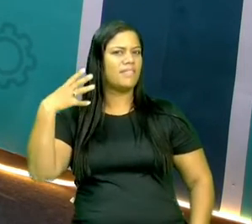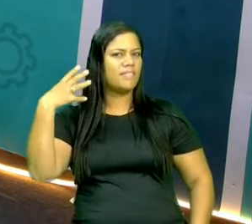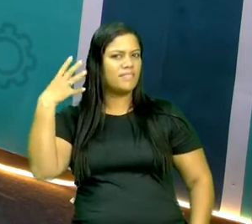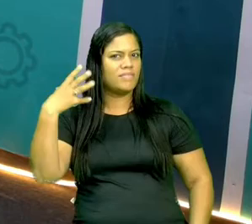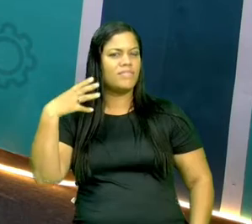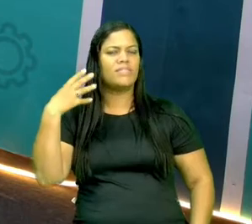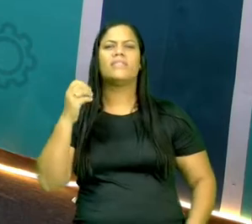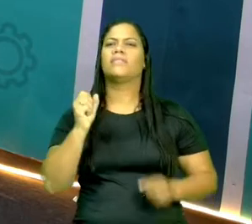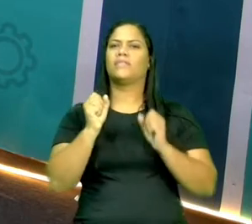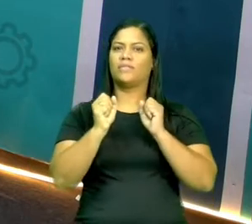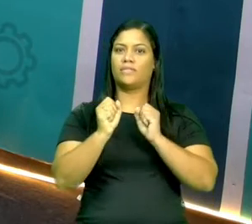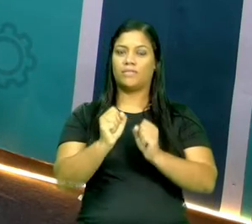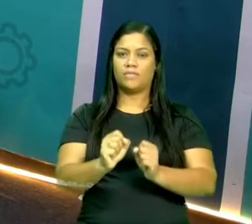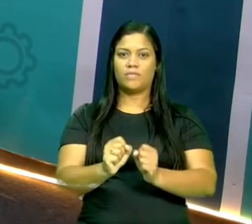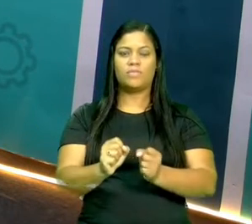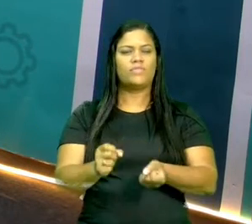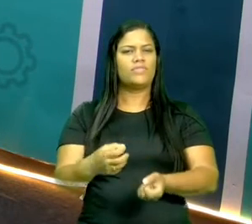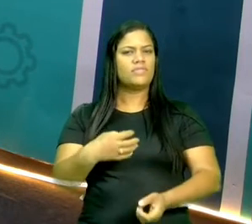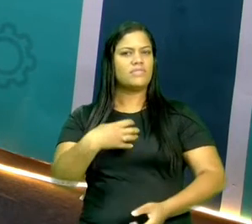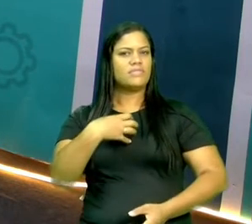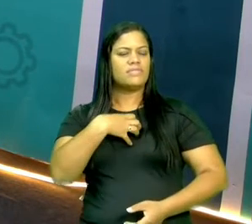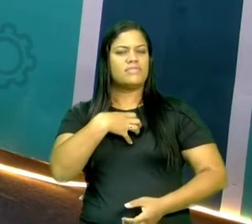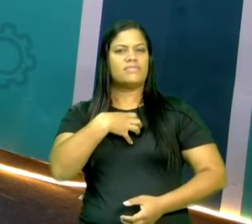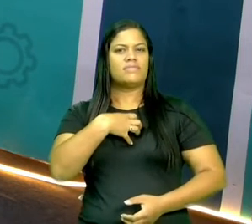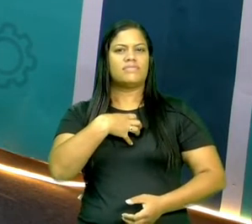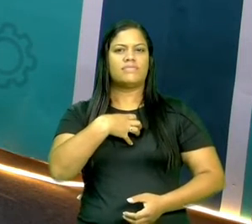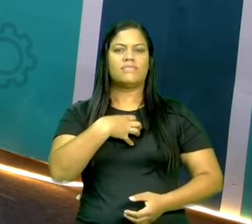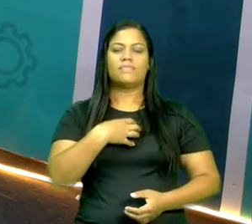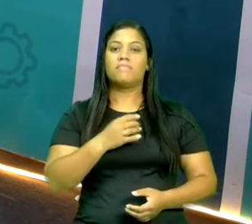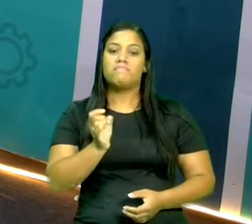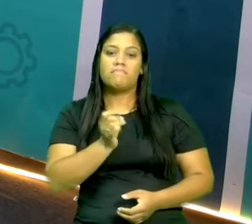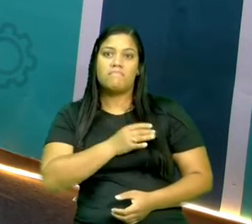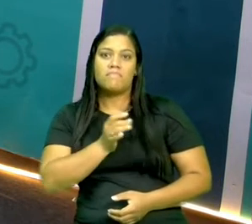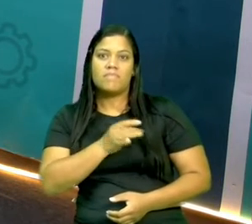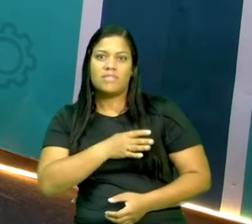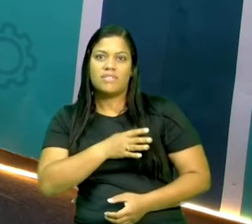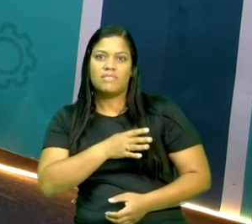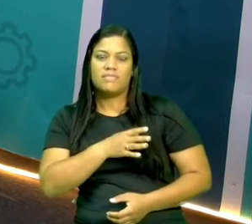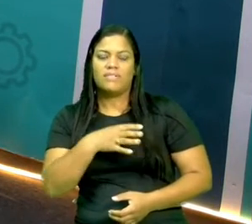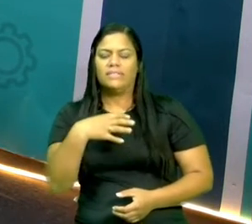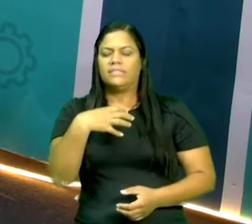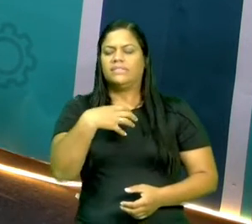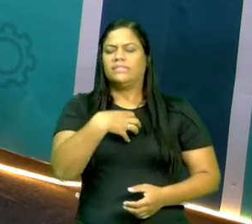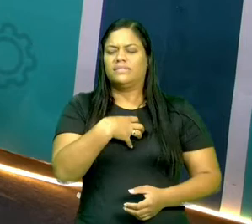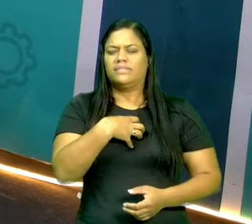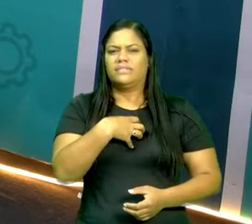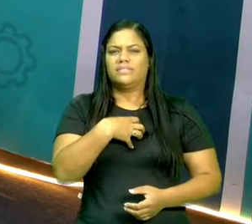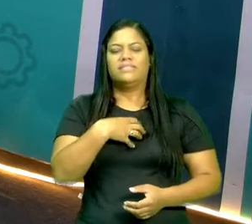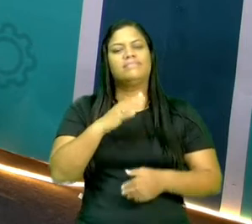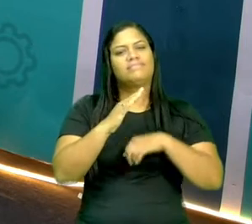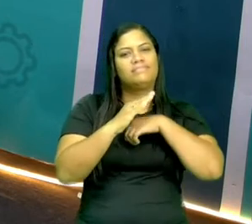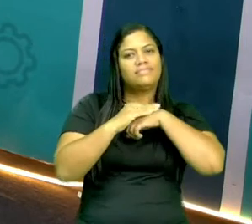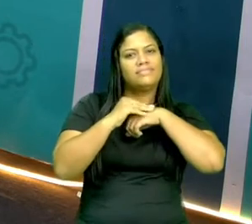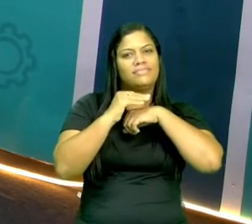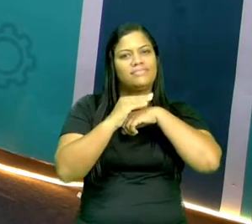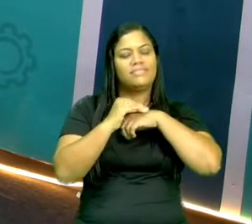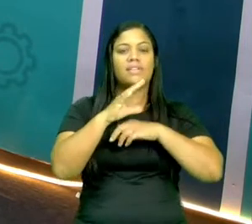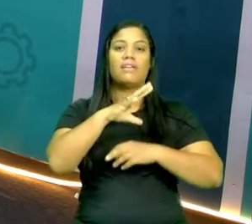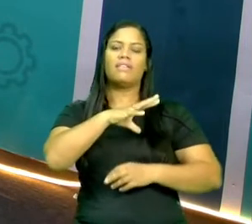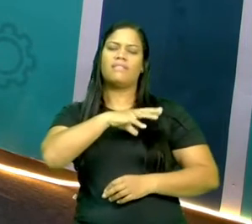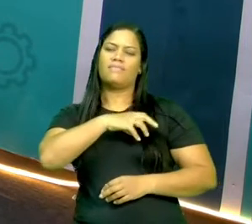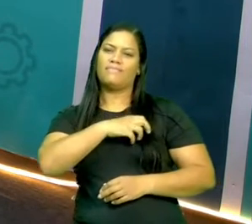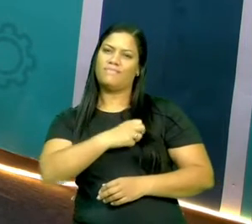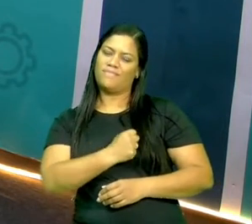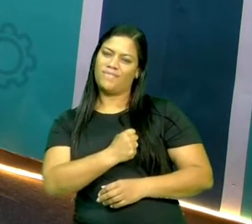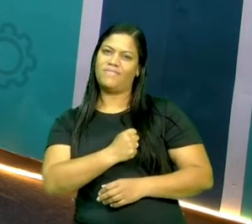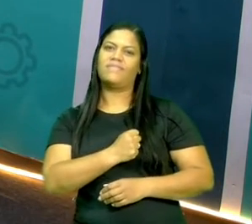gente pode sentir várias coisas. A gente pode sentir medo, a gente pode sentir carinho, amor, né? A